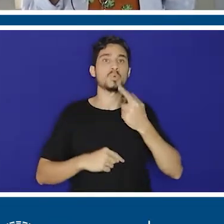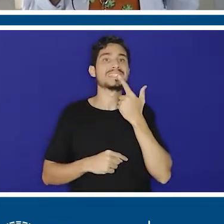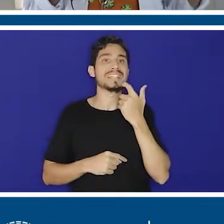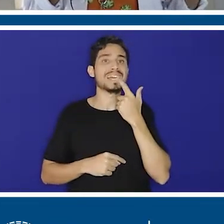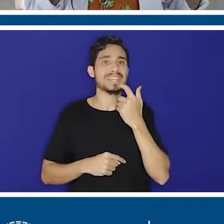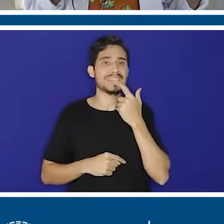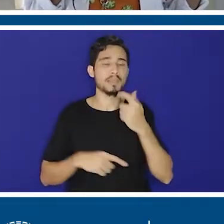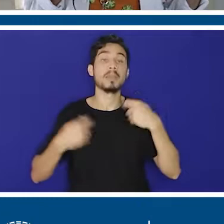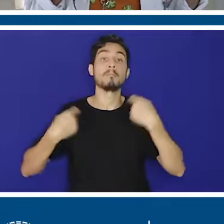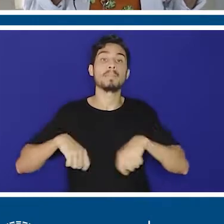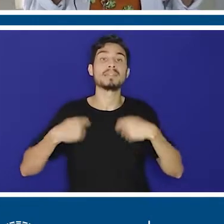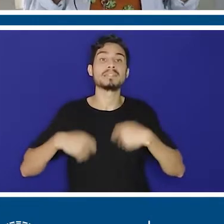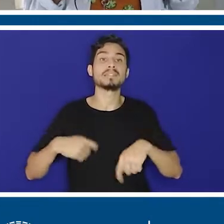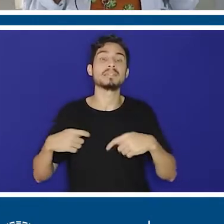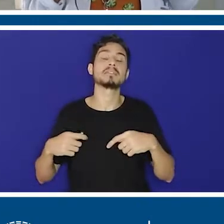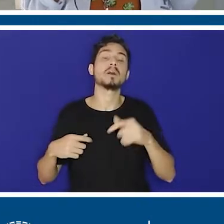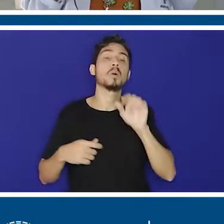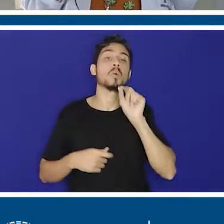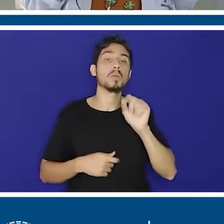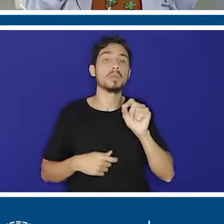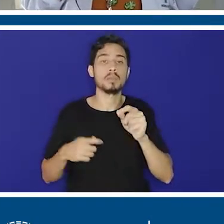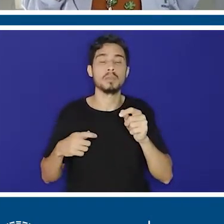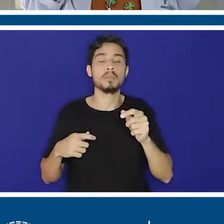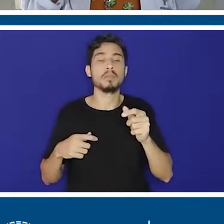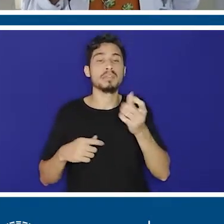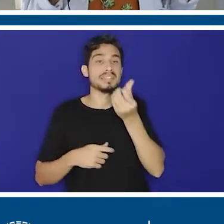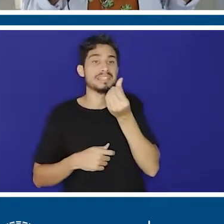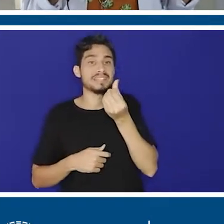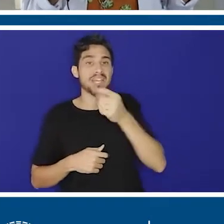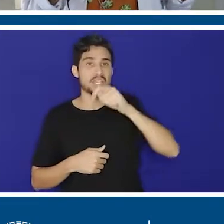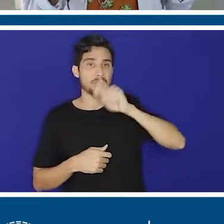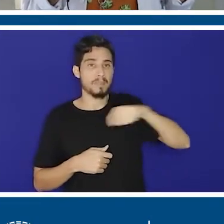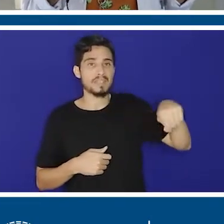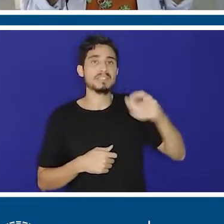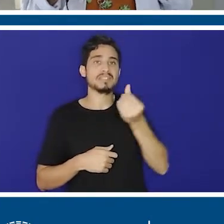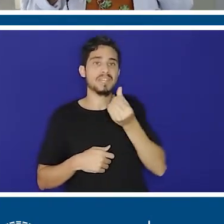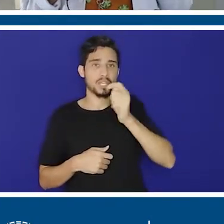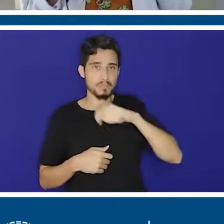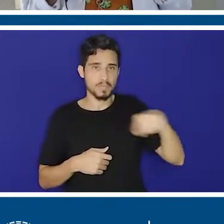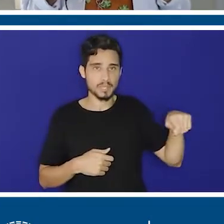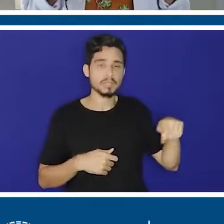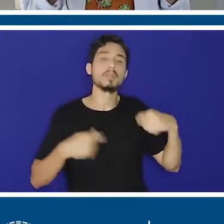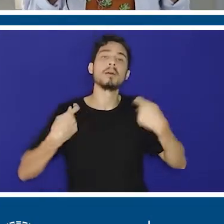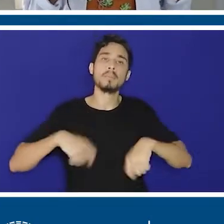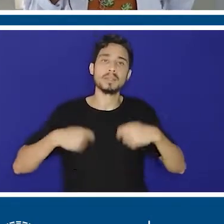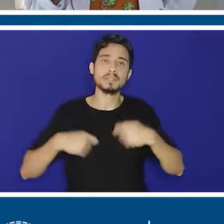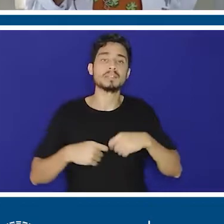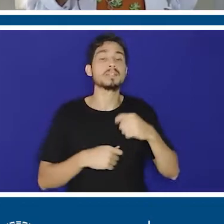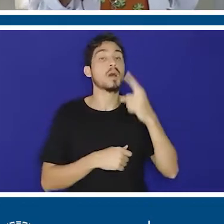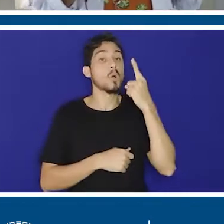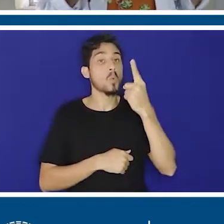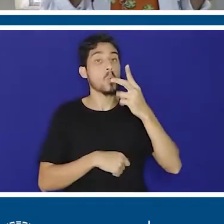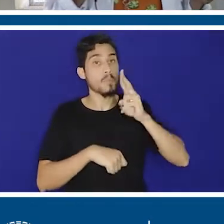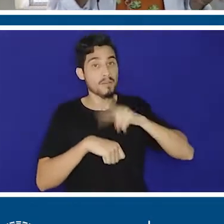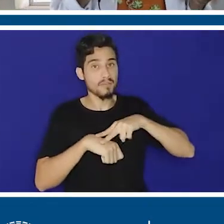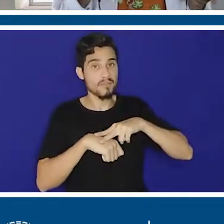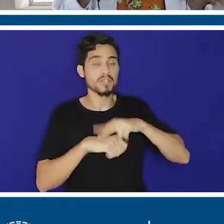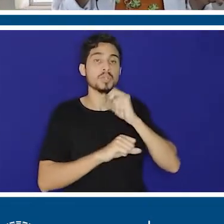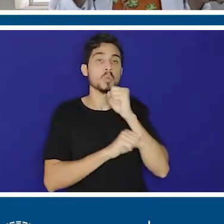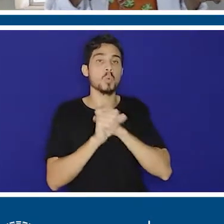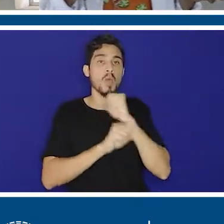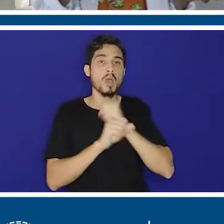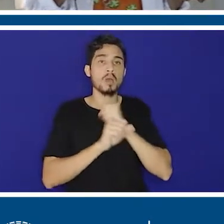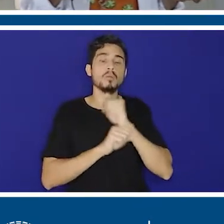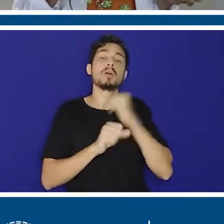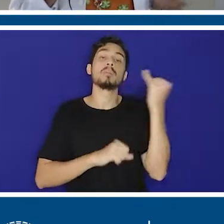Pelo menos de 6 em 6 meses, época de pandemia ficou muito, pelo menos uma vez por ano você tem que dosar essas